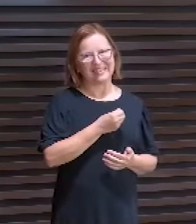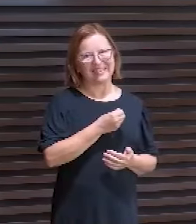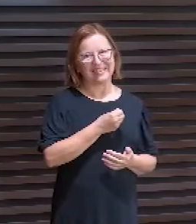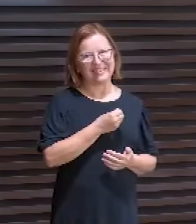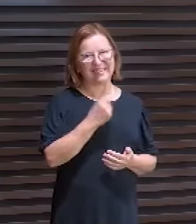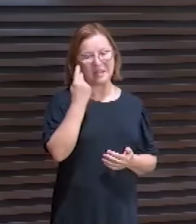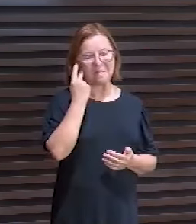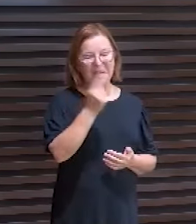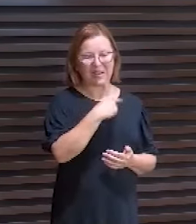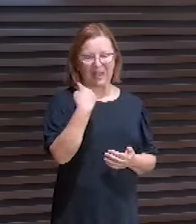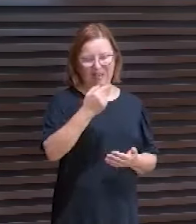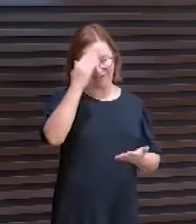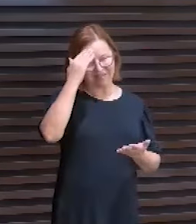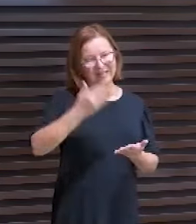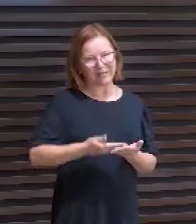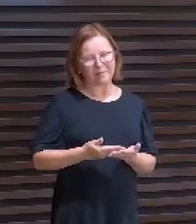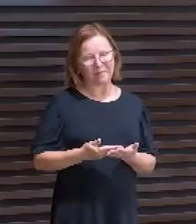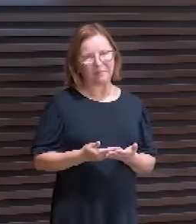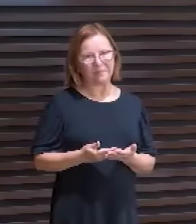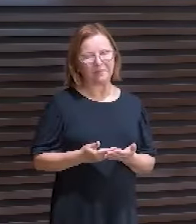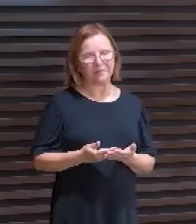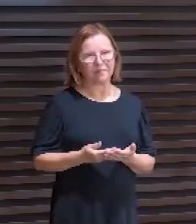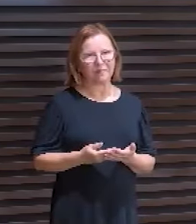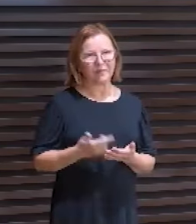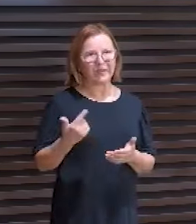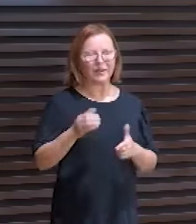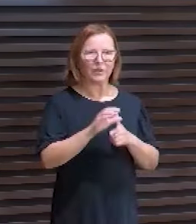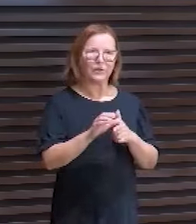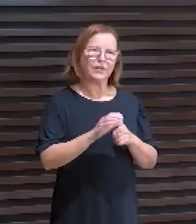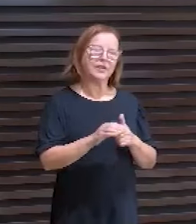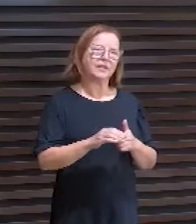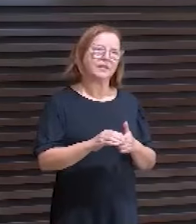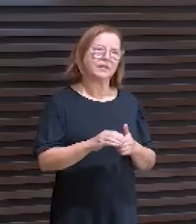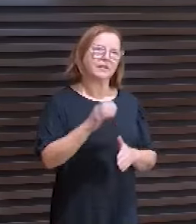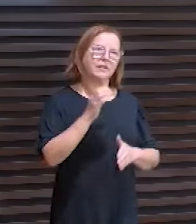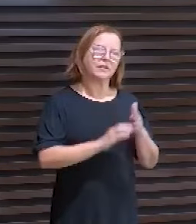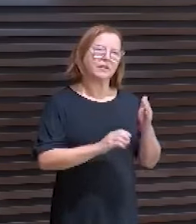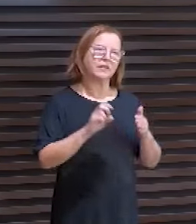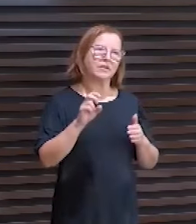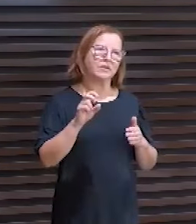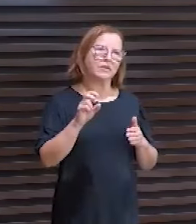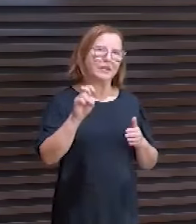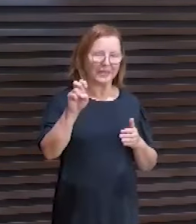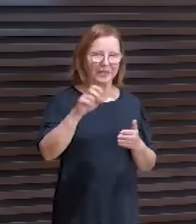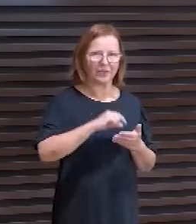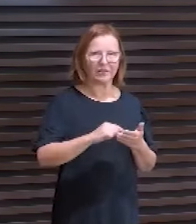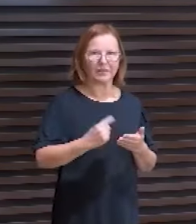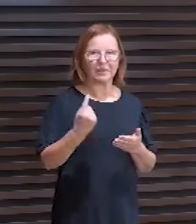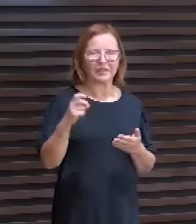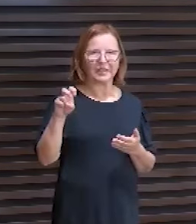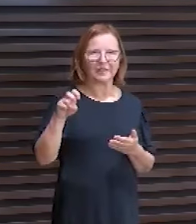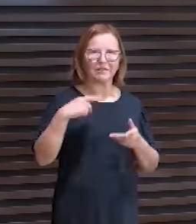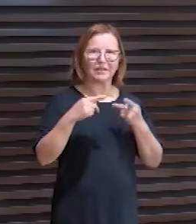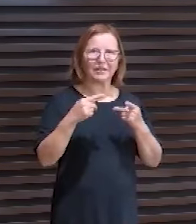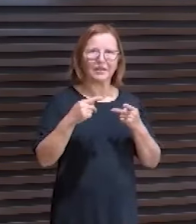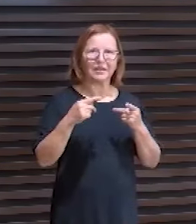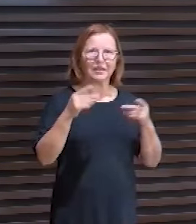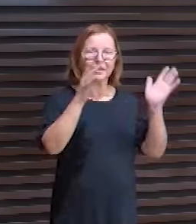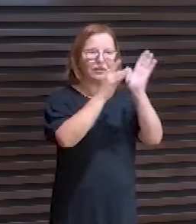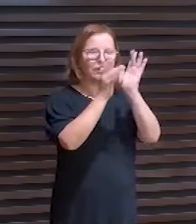nós os que cremos segunda aos Coríntios 5 verso 15 diz assim e ele morreu por